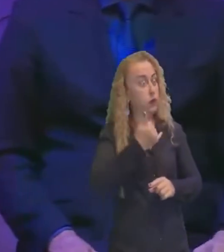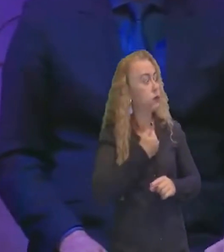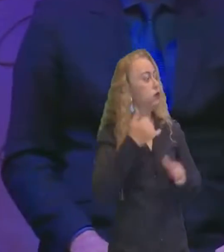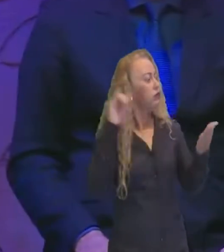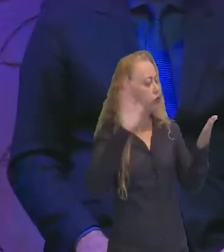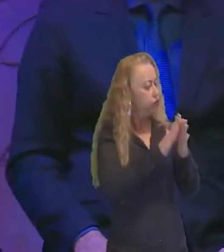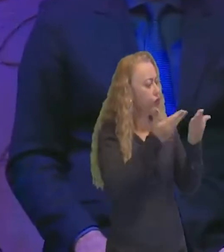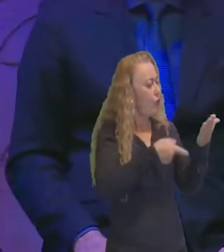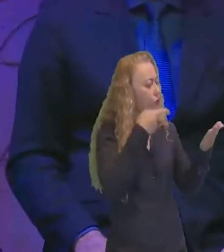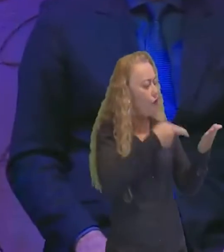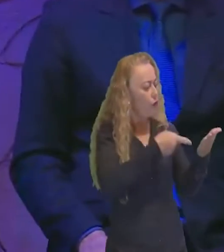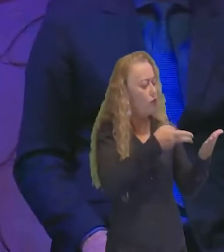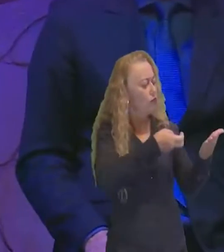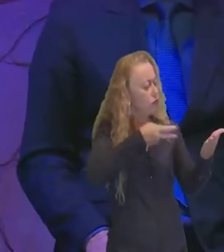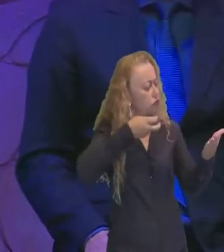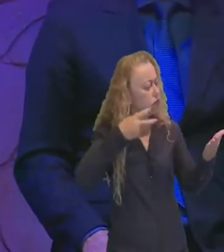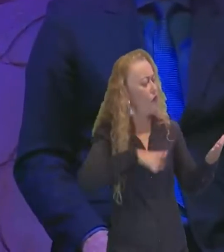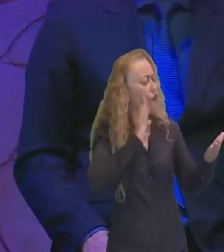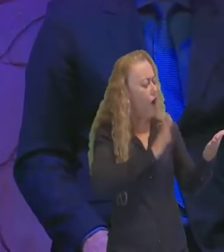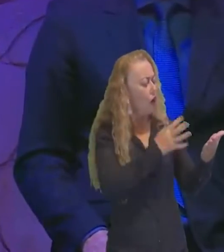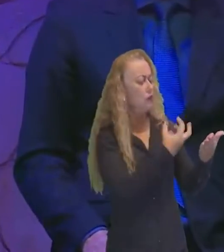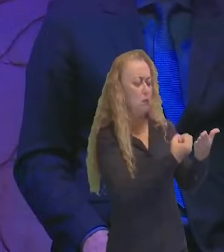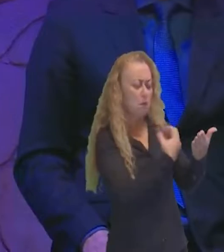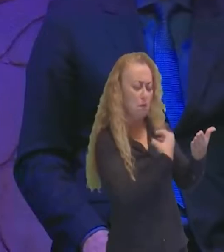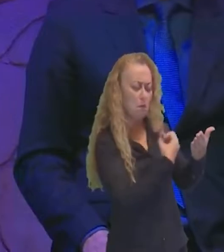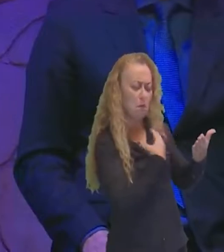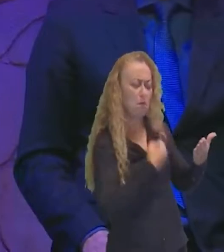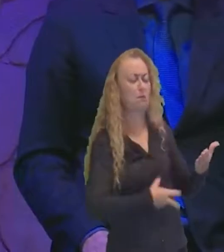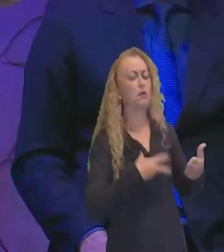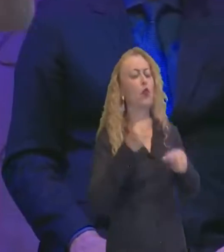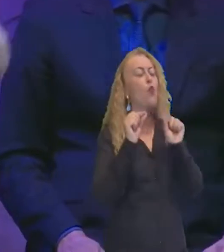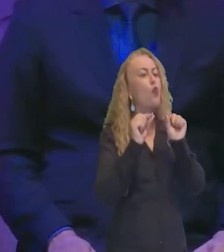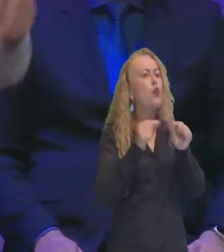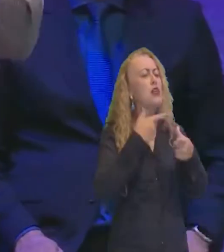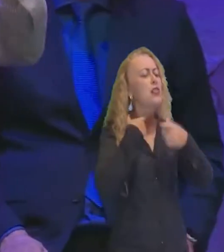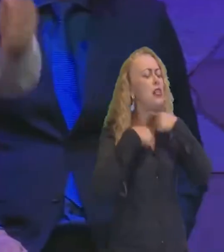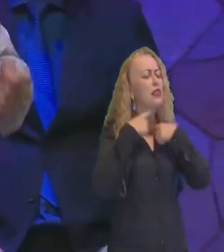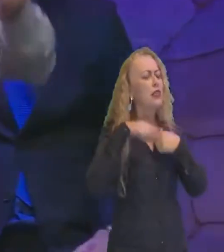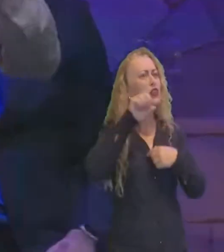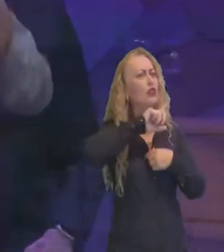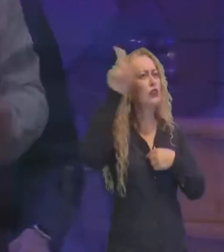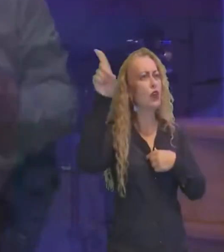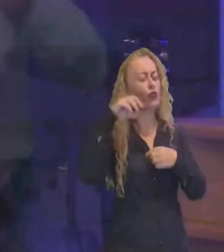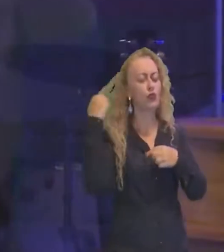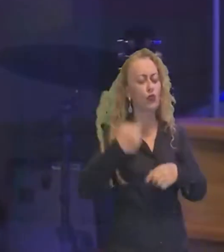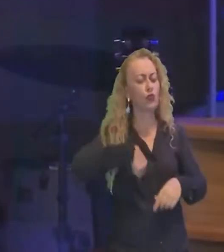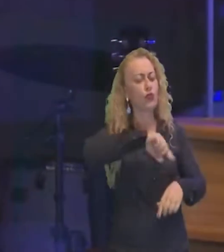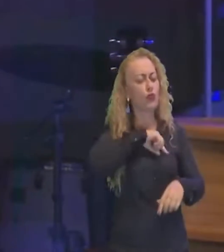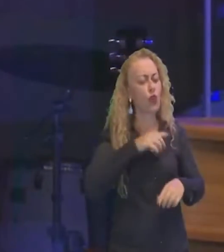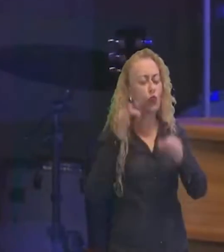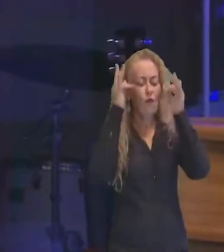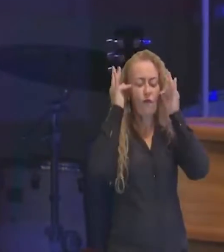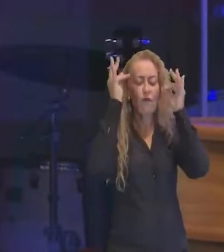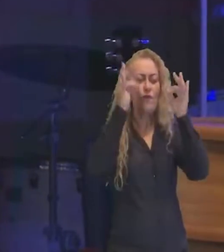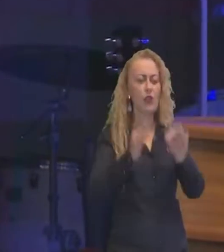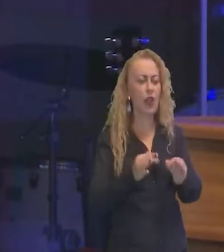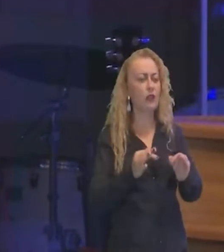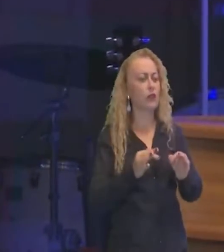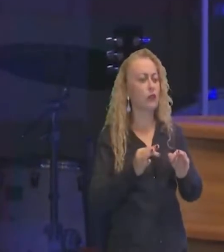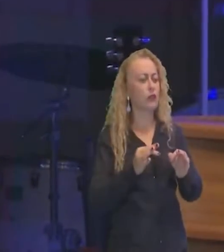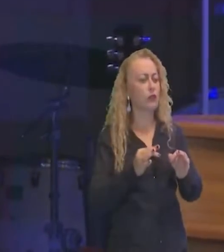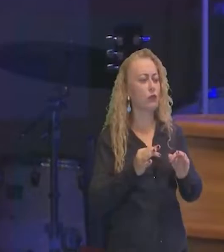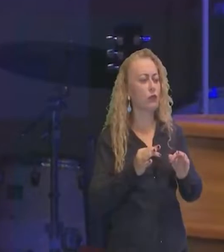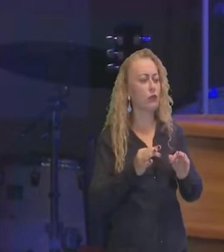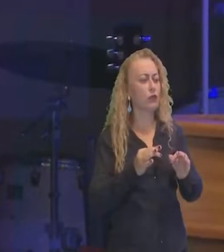fala. E o Senhor Jesus fala sobre isso. O desejo de Deus é que nós sejamos fiéis aos